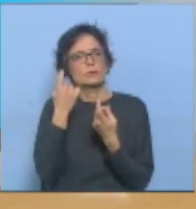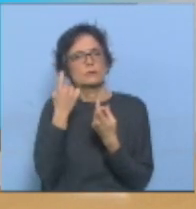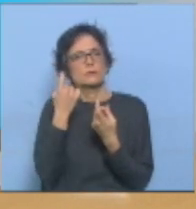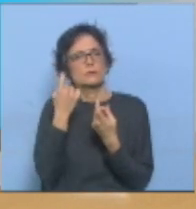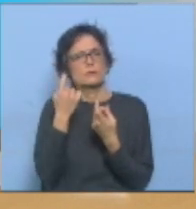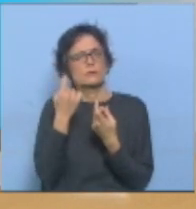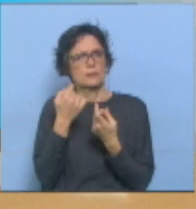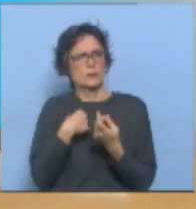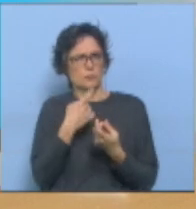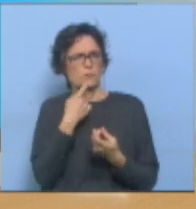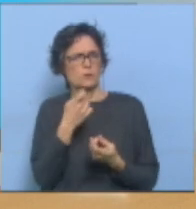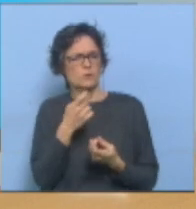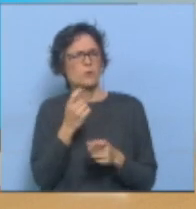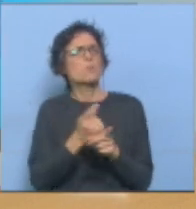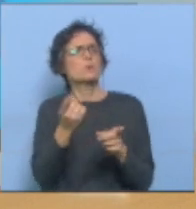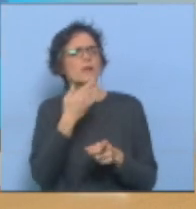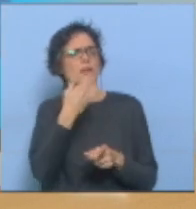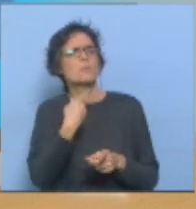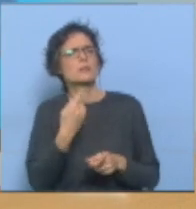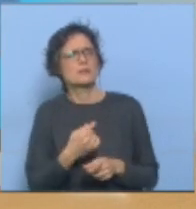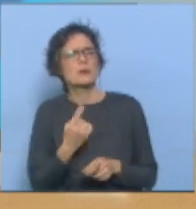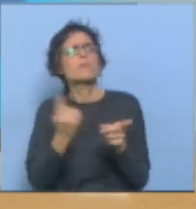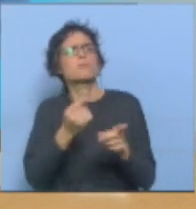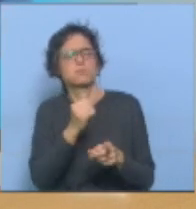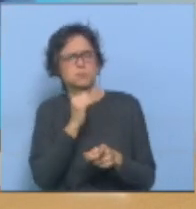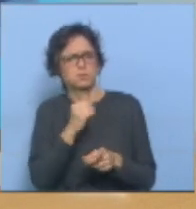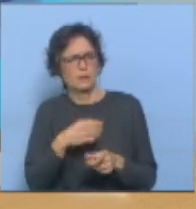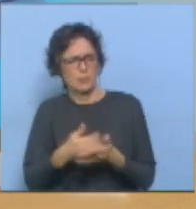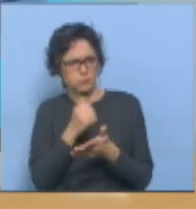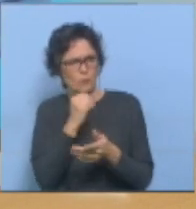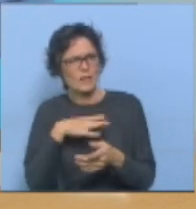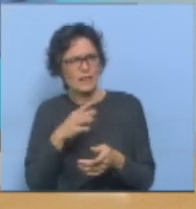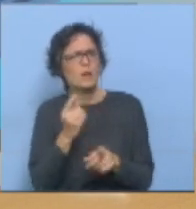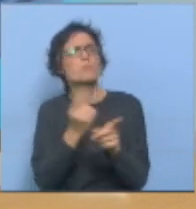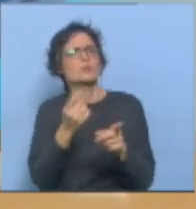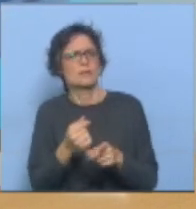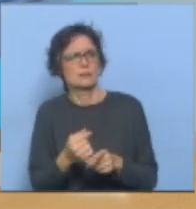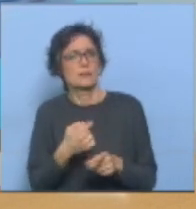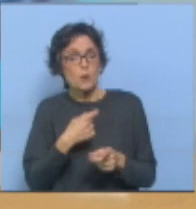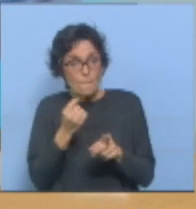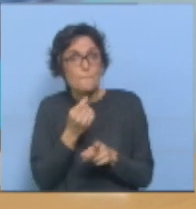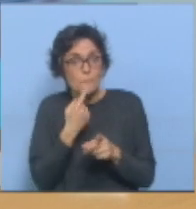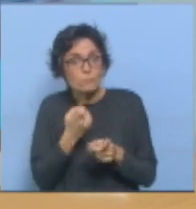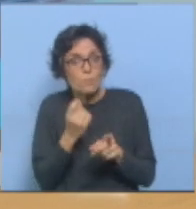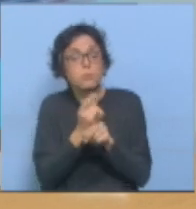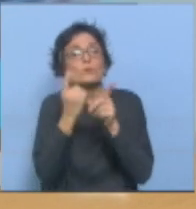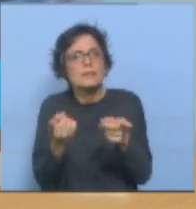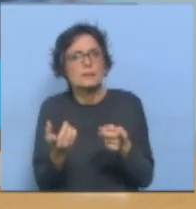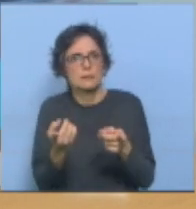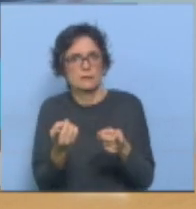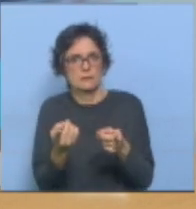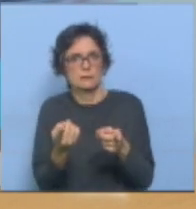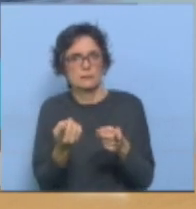pergunta? Porquê é que me pede isso? Porquê é que me pede isso? Porque há ali desespero, não é? Há ali uma desesperança e a gente tem